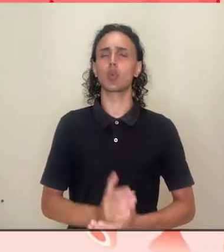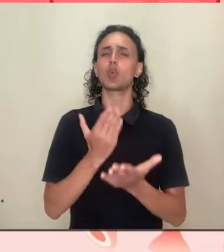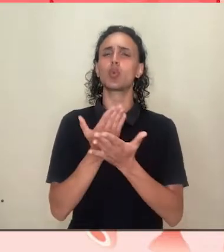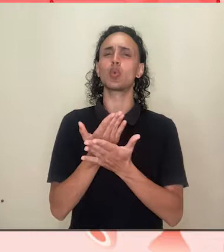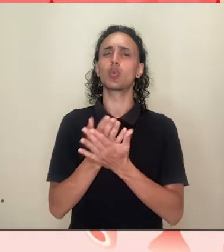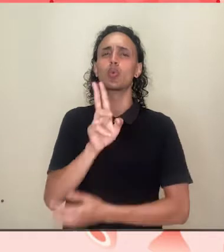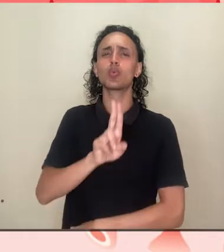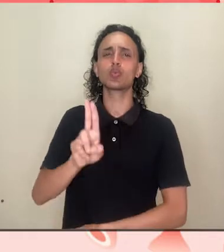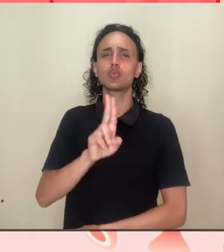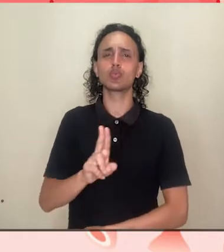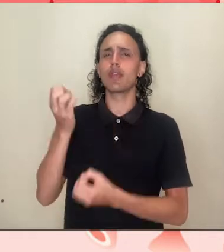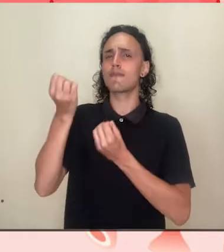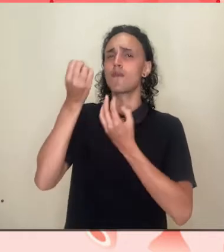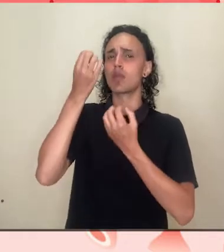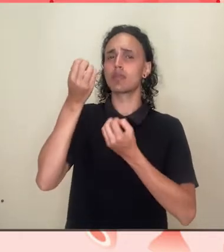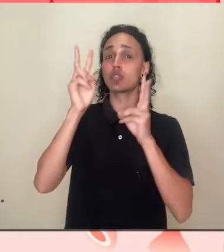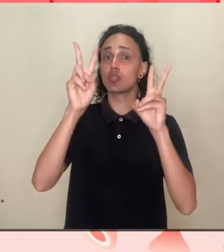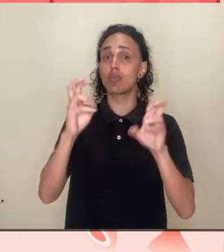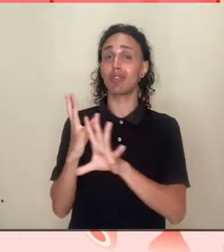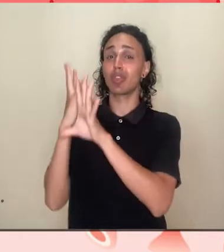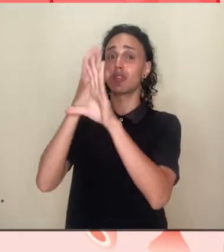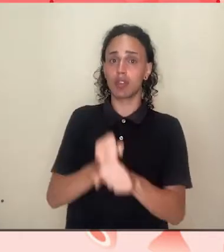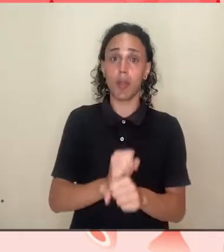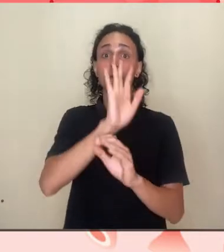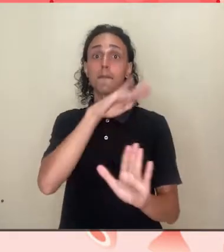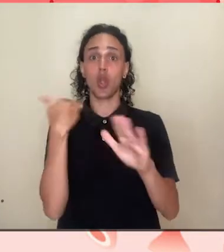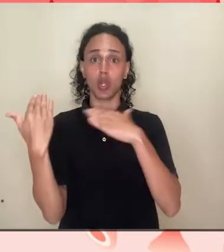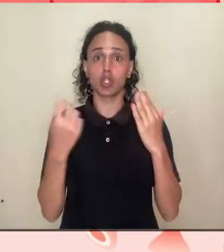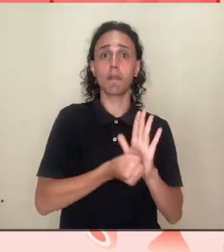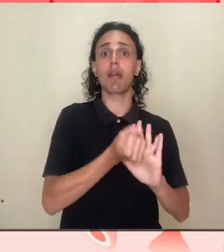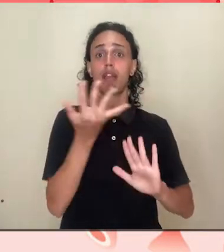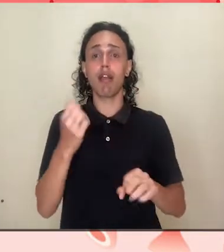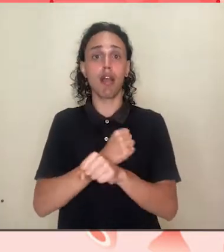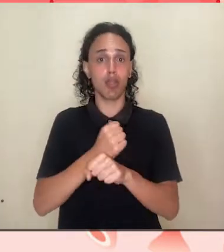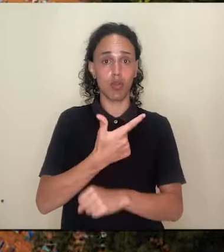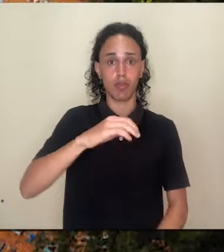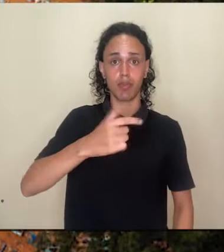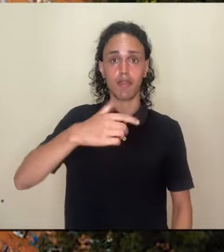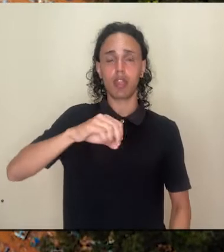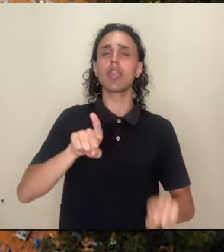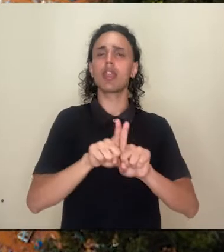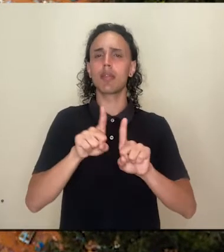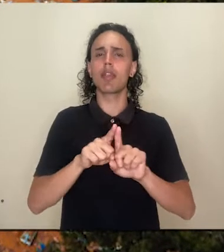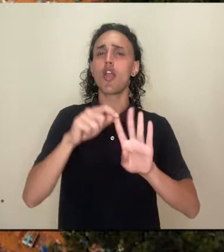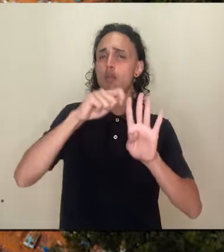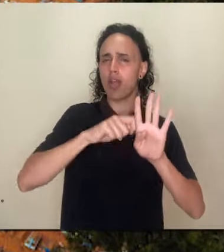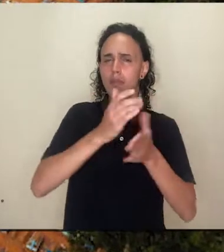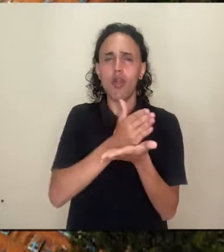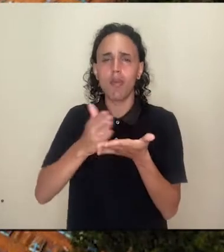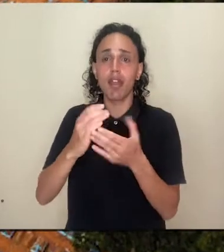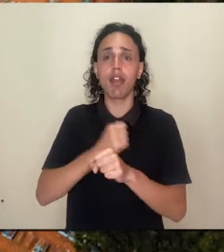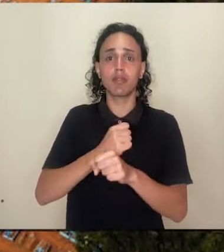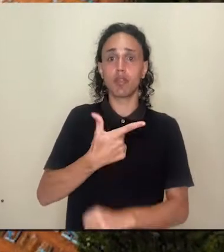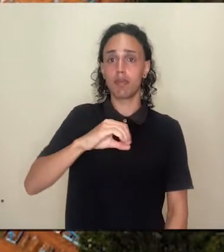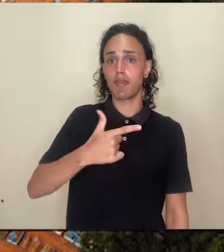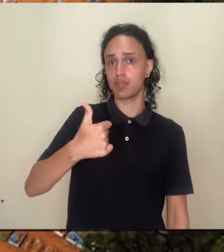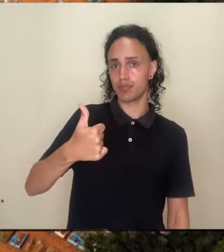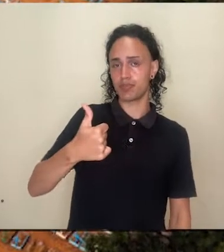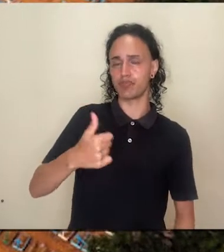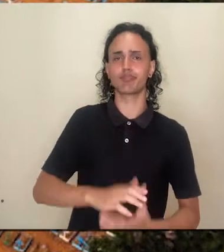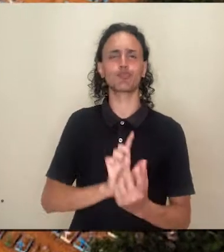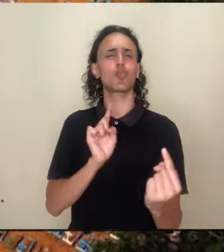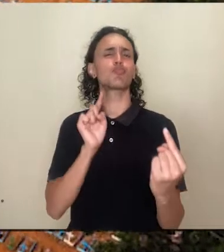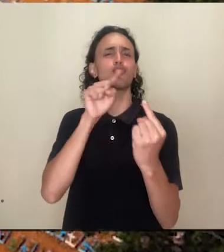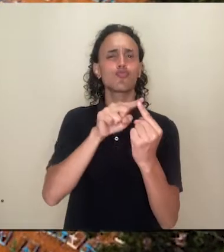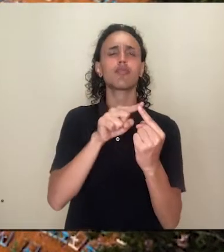estudo utilizou dados sobre o total de mortes relatadas em 2020 e nos primeiros 4 meses de 2021,